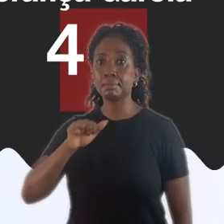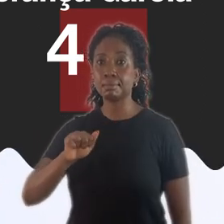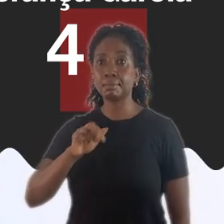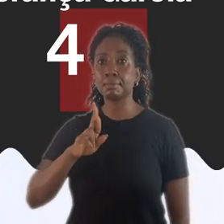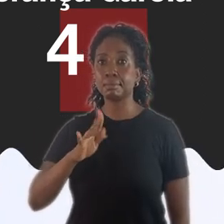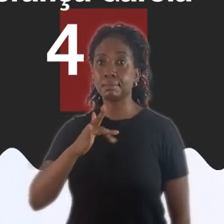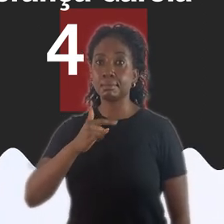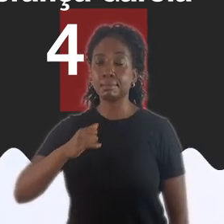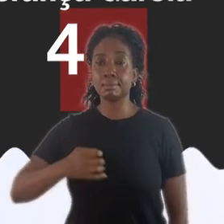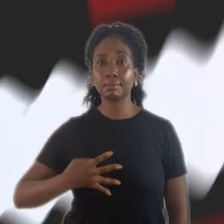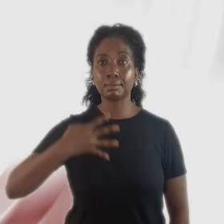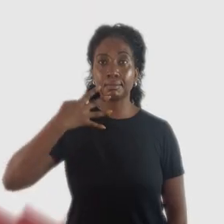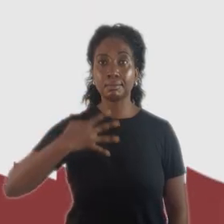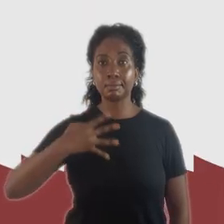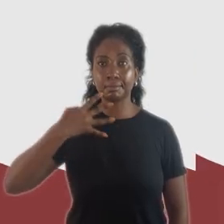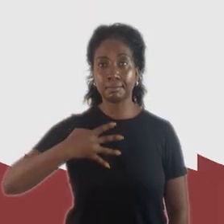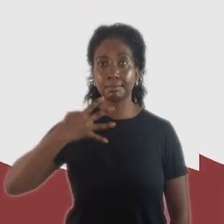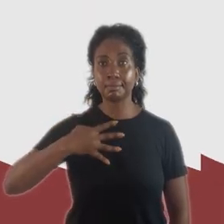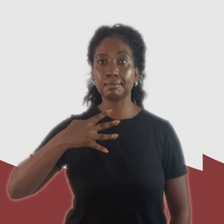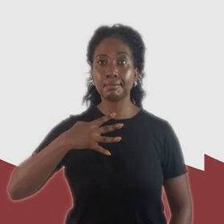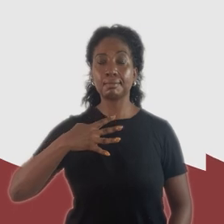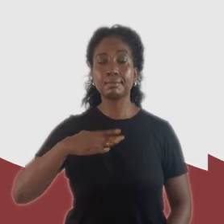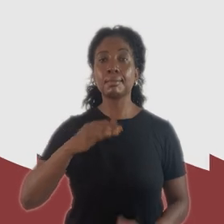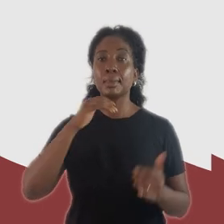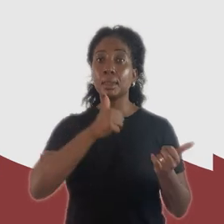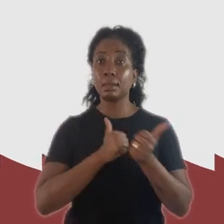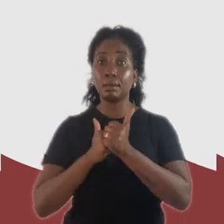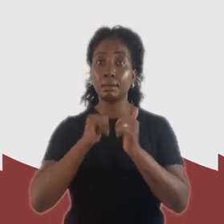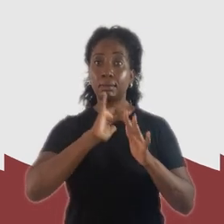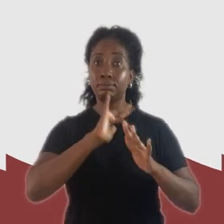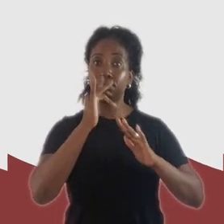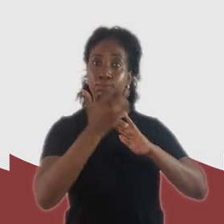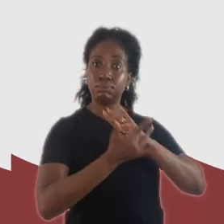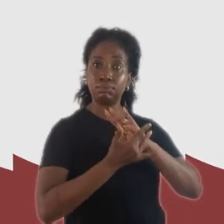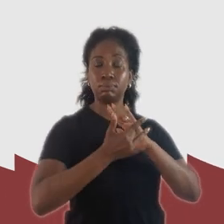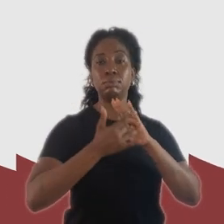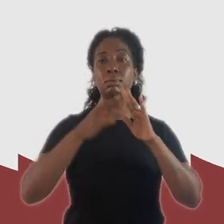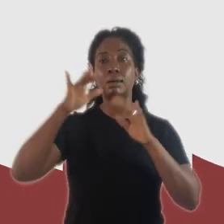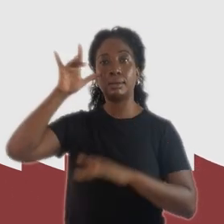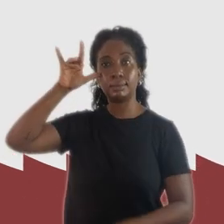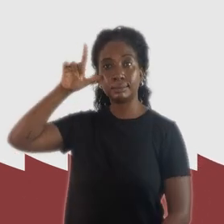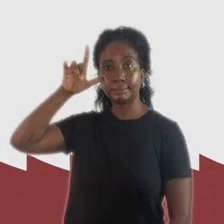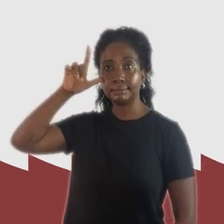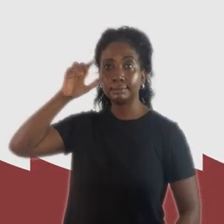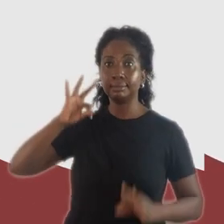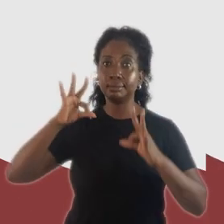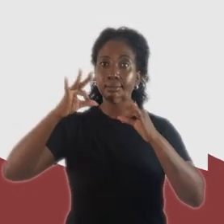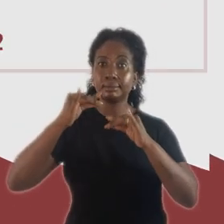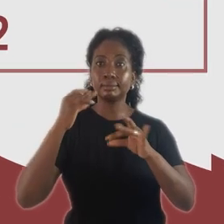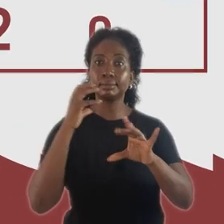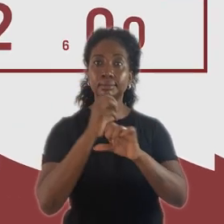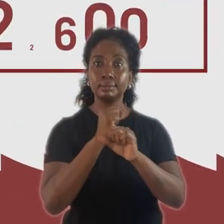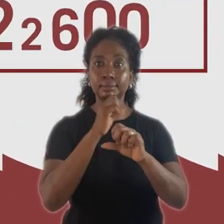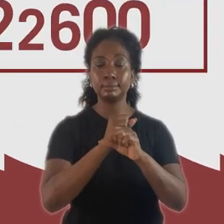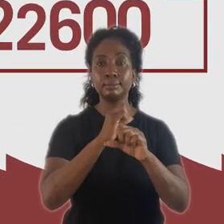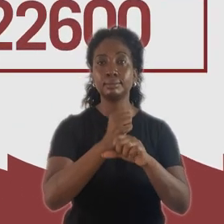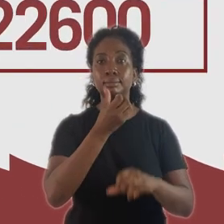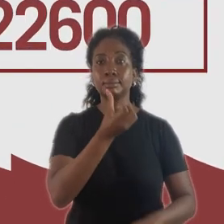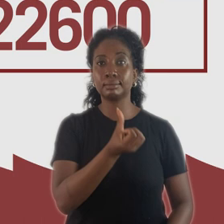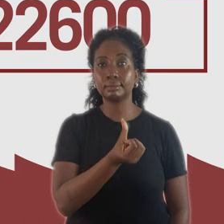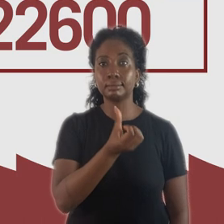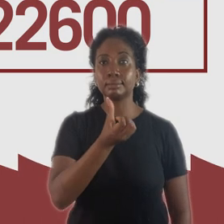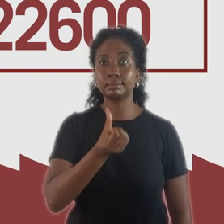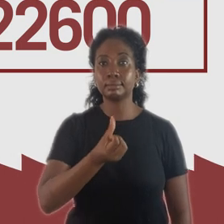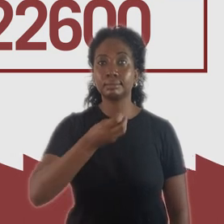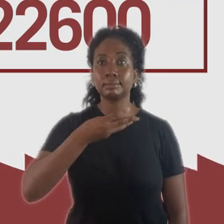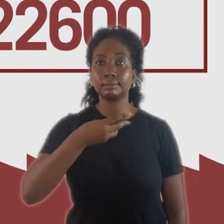Esperança Garcia, 4. Alcance do IAB na rede social Instagram. Impressões totais,